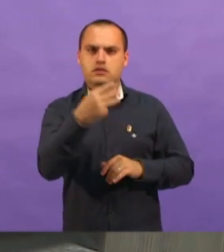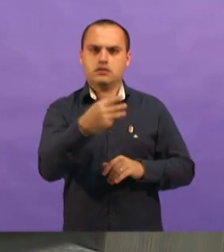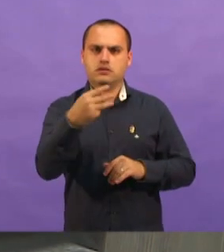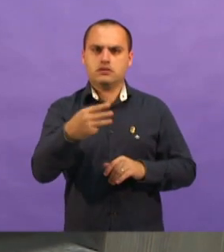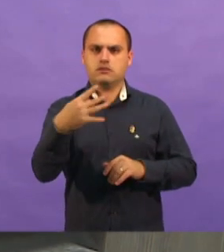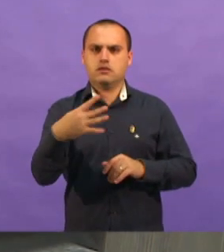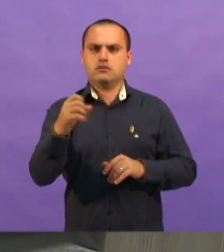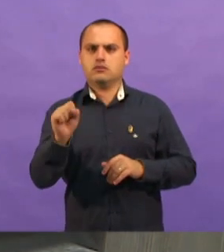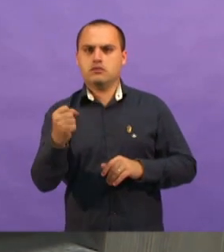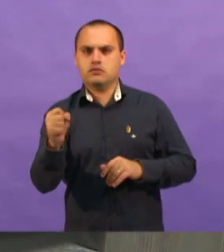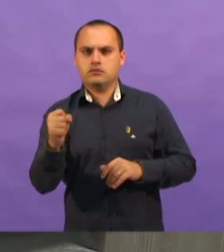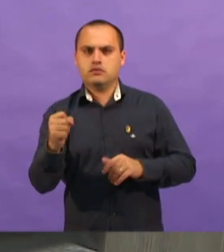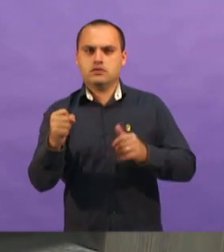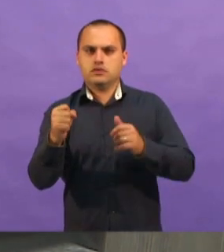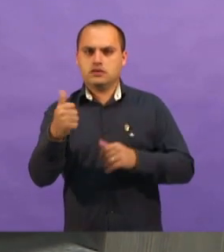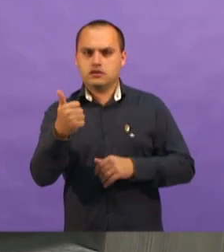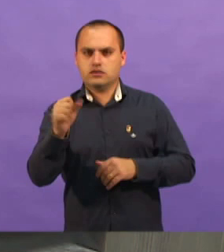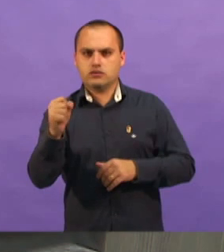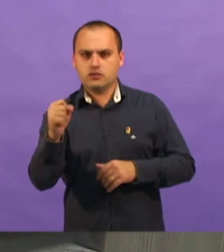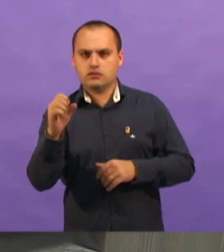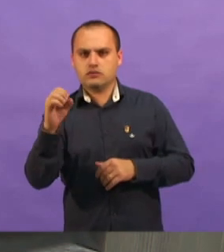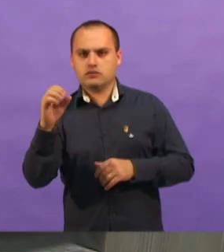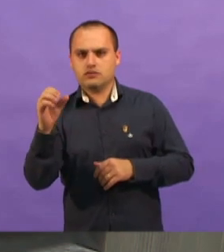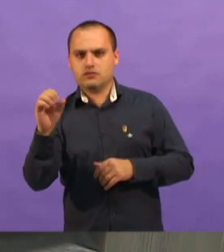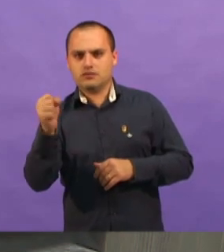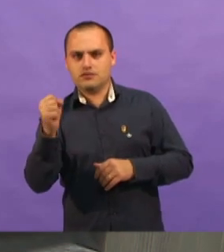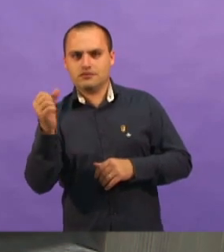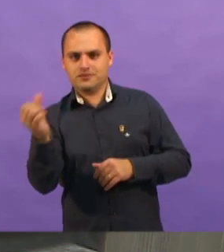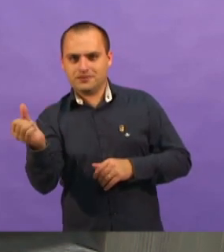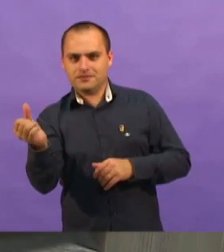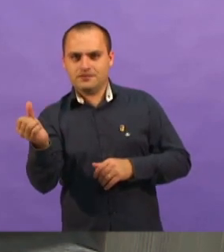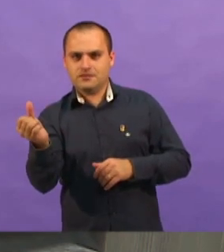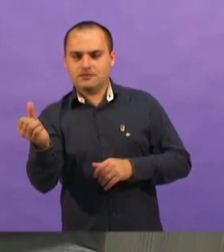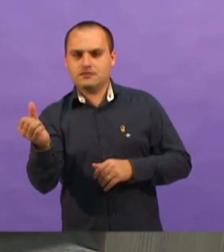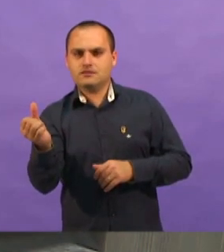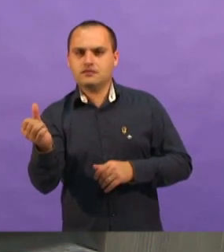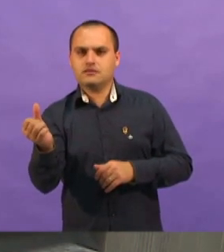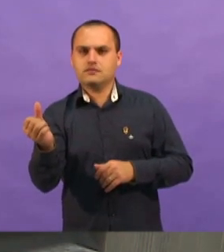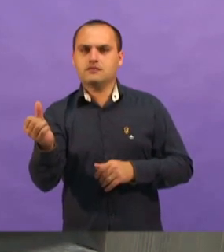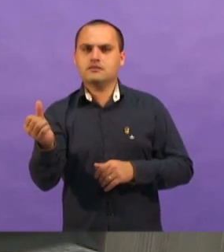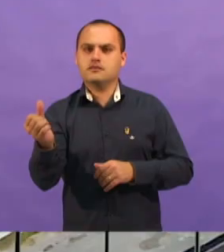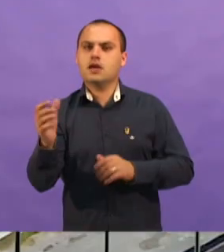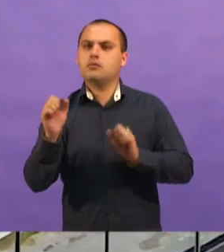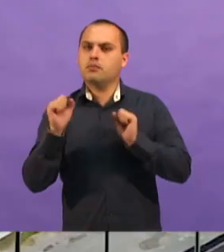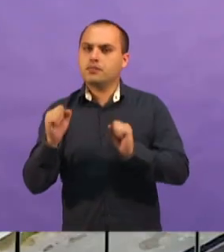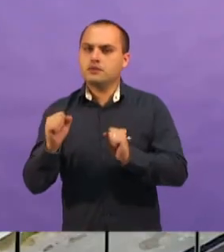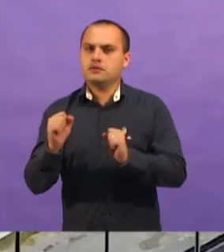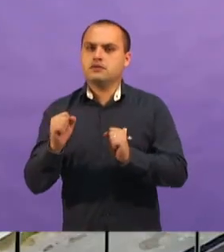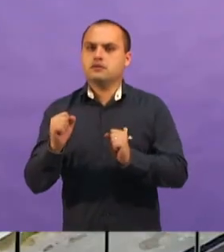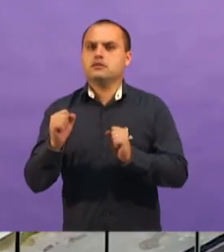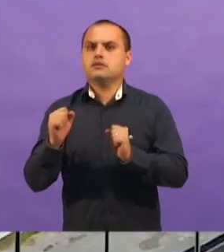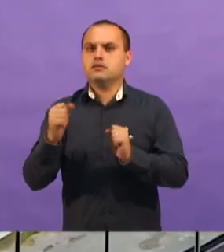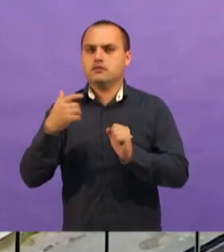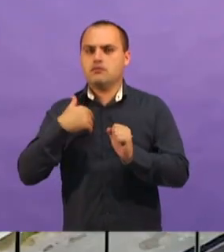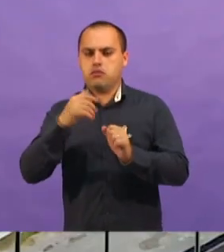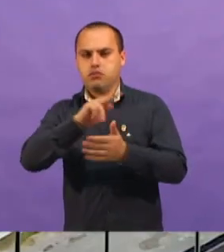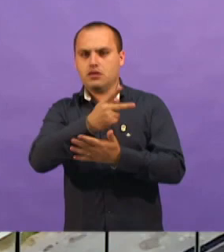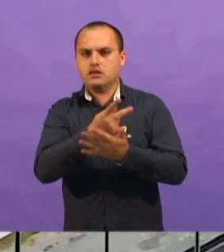3348-1886. Né? Mas, assim, por exemplo, a poesia, você pode mandar poemas de uma até no máximo 5 laudas,